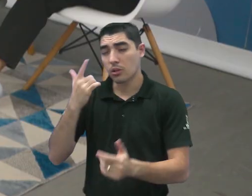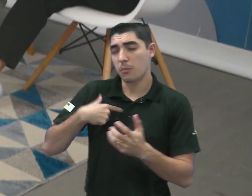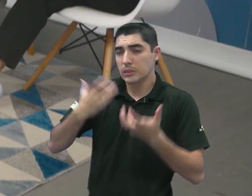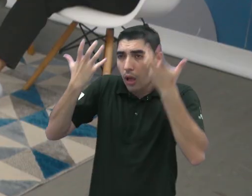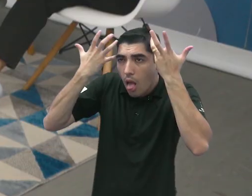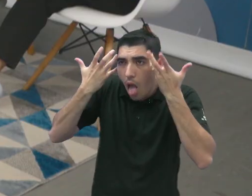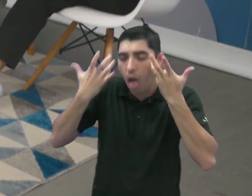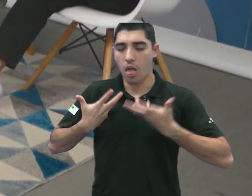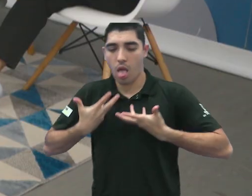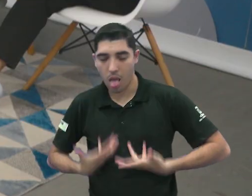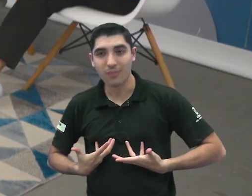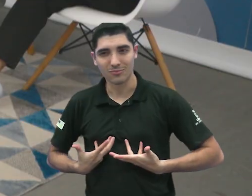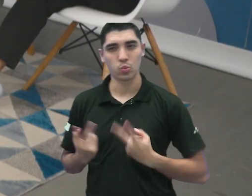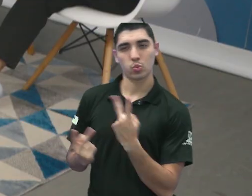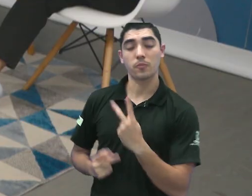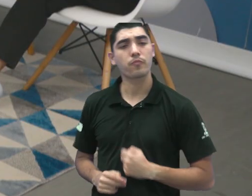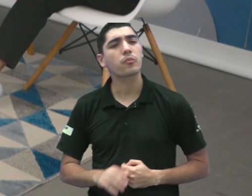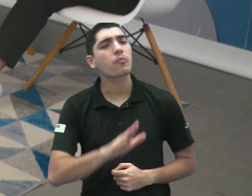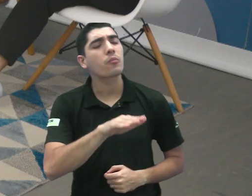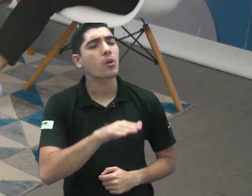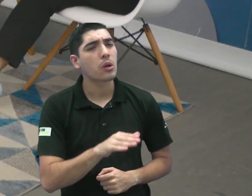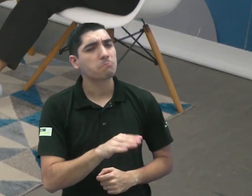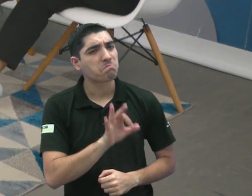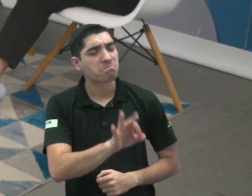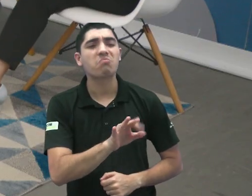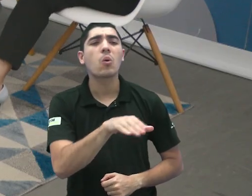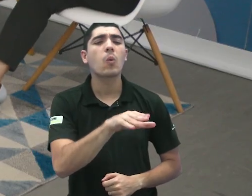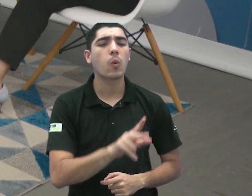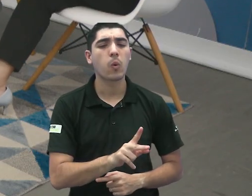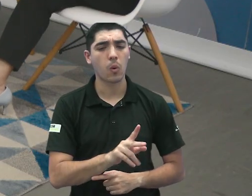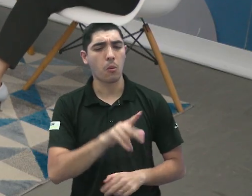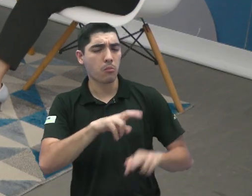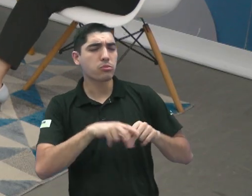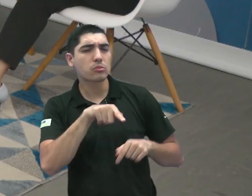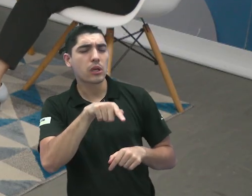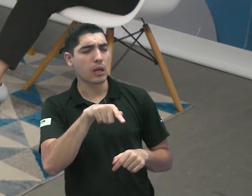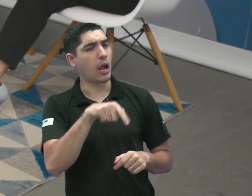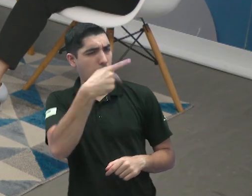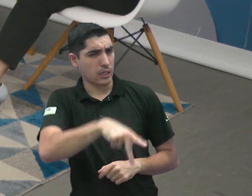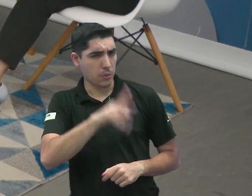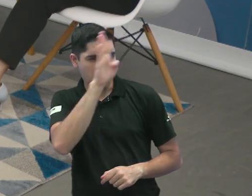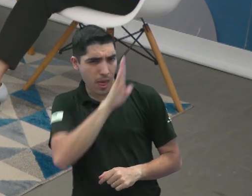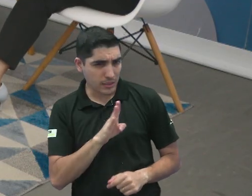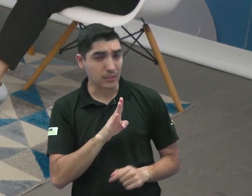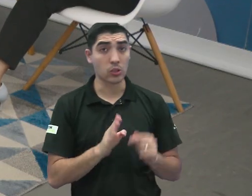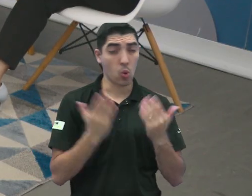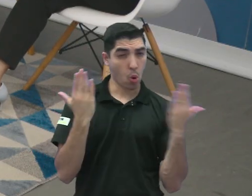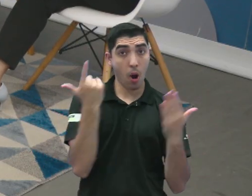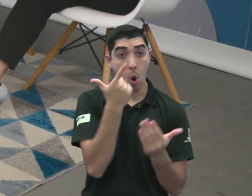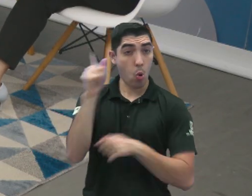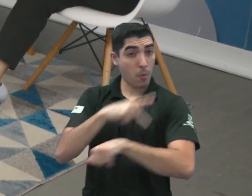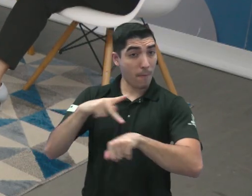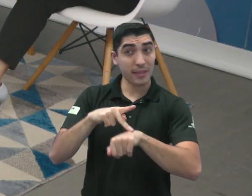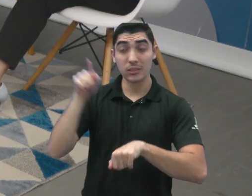Kátia, o Brasil perde só para o Japão. É o segundo país, né, com maior casos, com grandes registros de